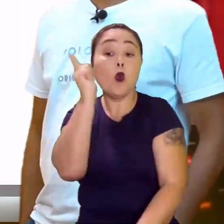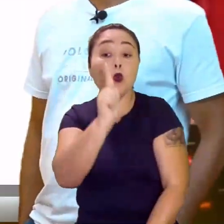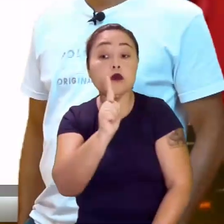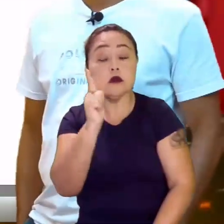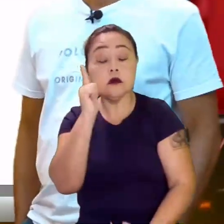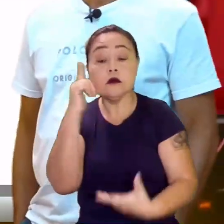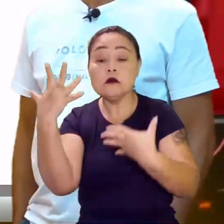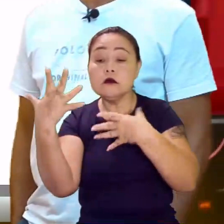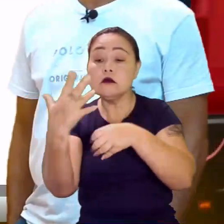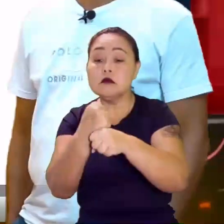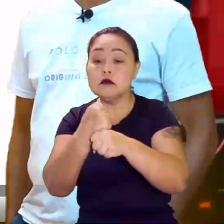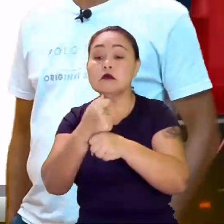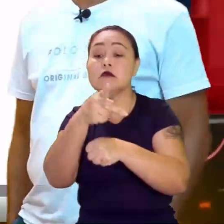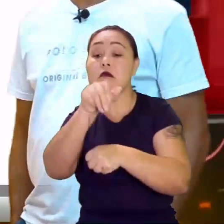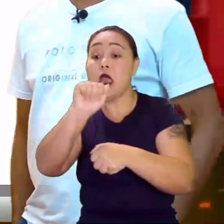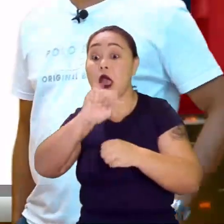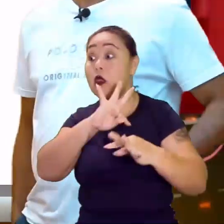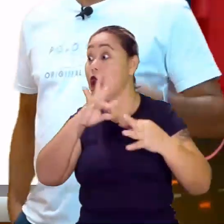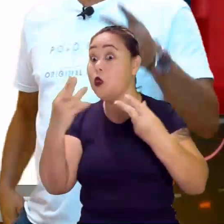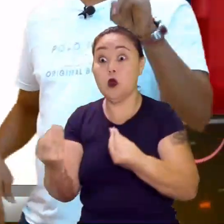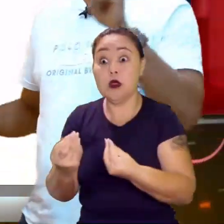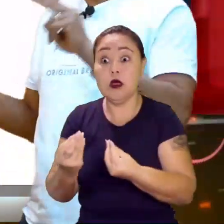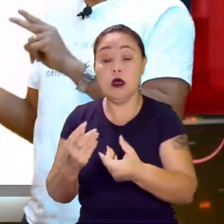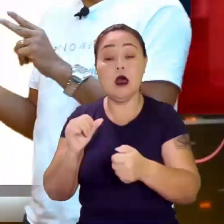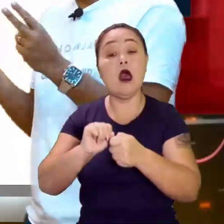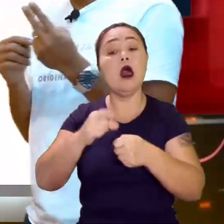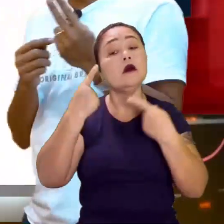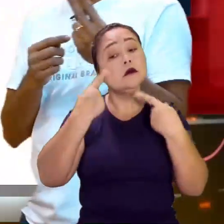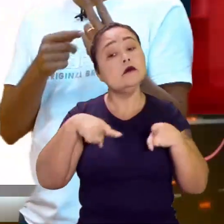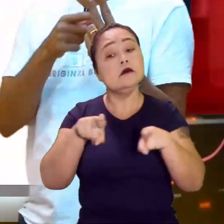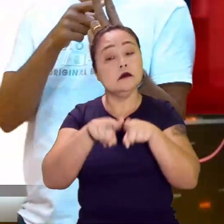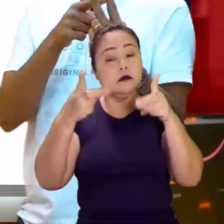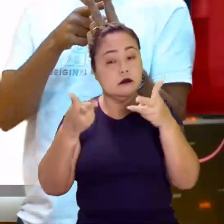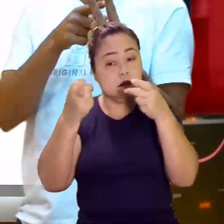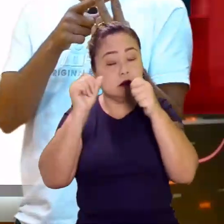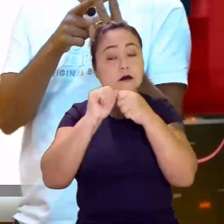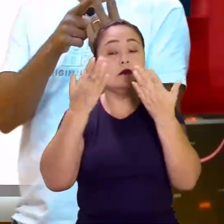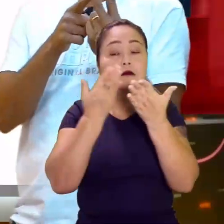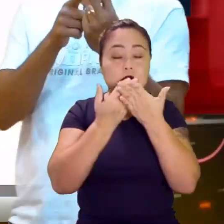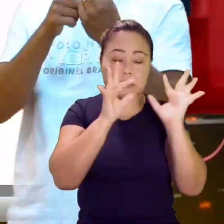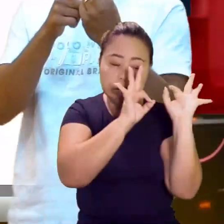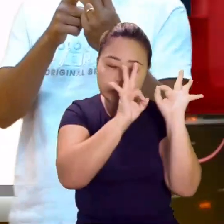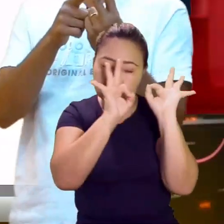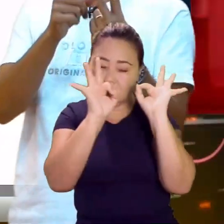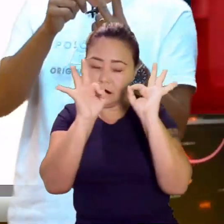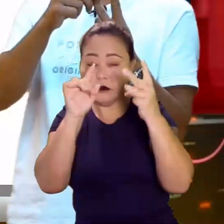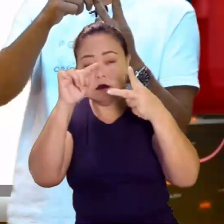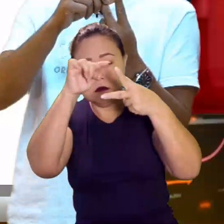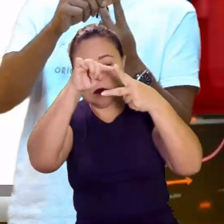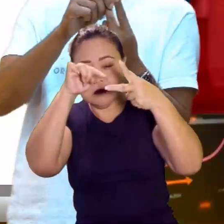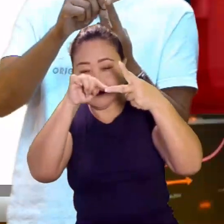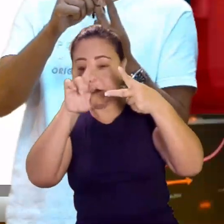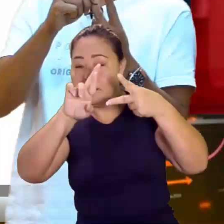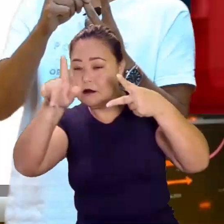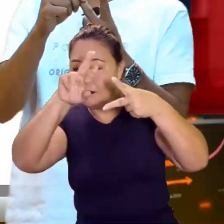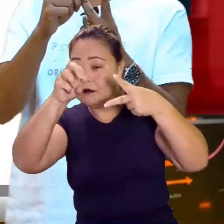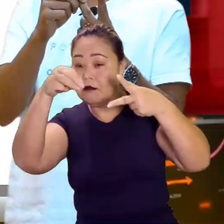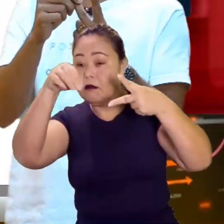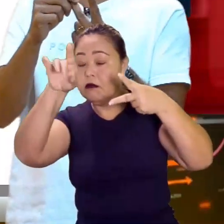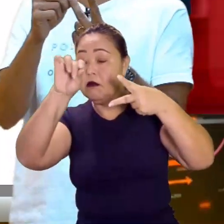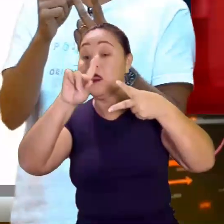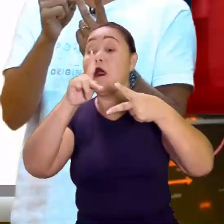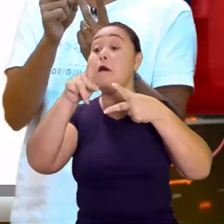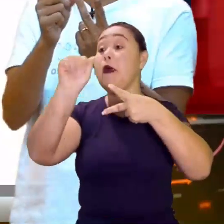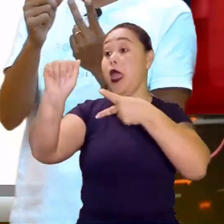a soma dos termos de uma PA todinha. Isso. E nós até percebemos na aula que tem dois modelos diferentes. Por exemplo, quando a PA